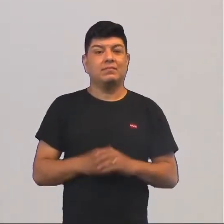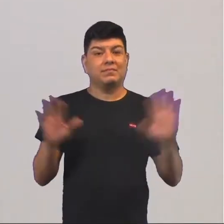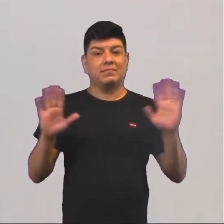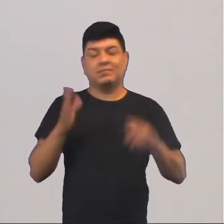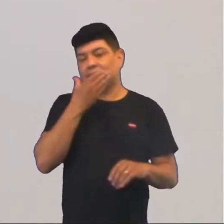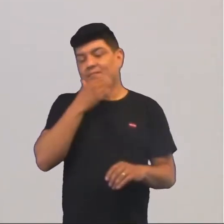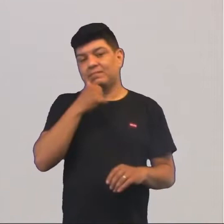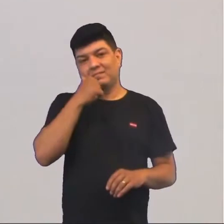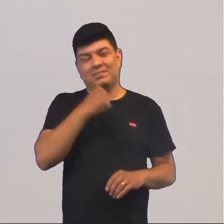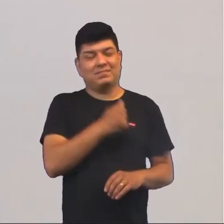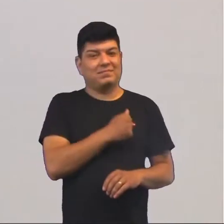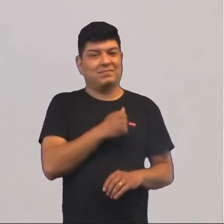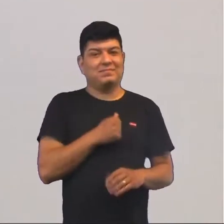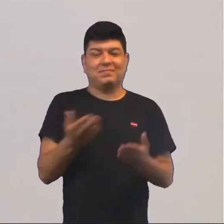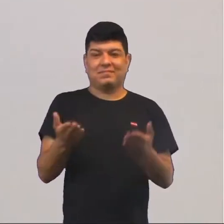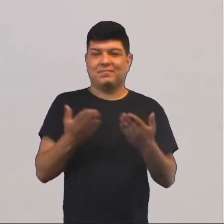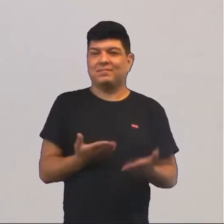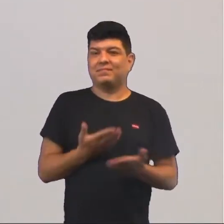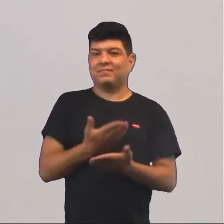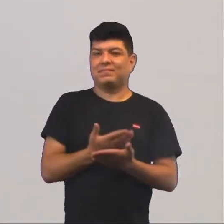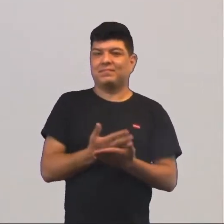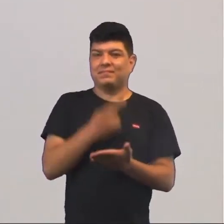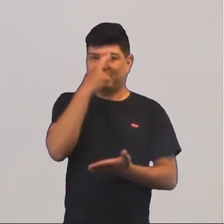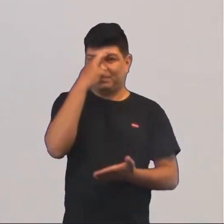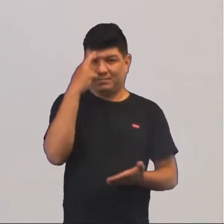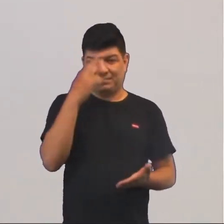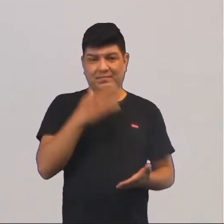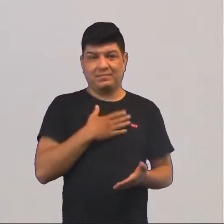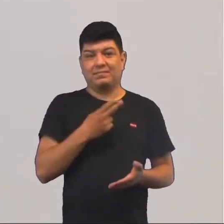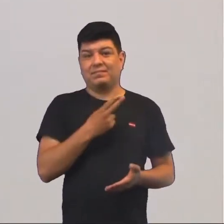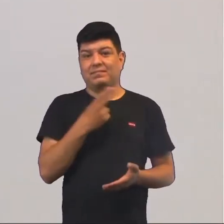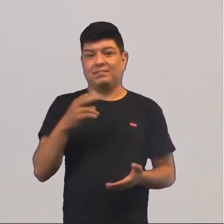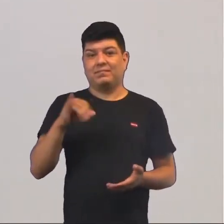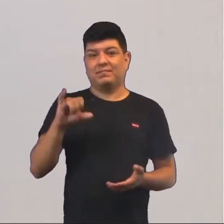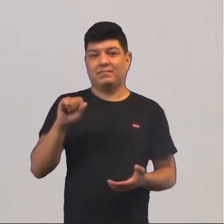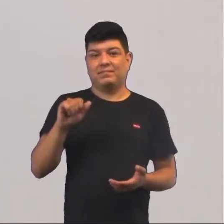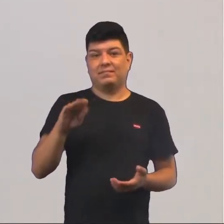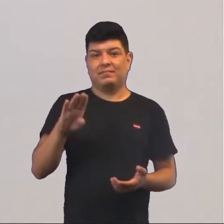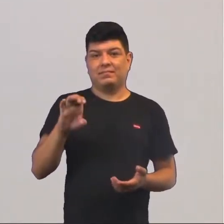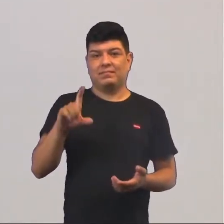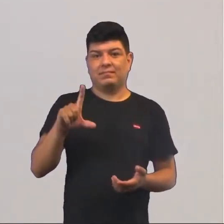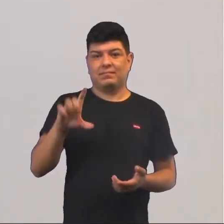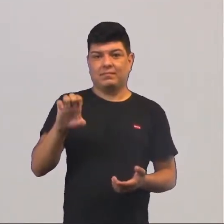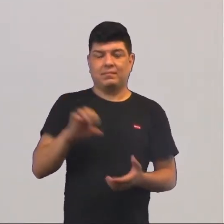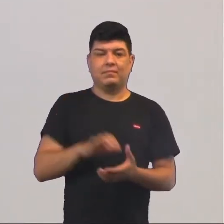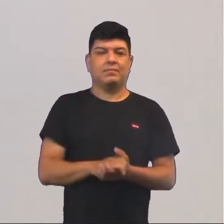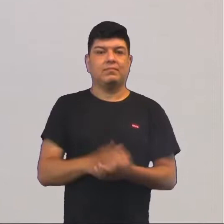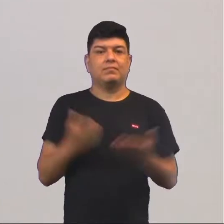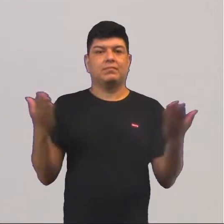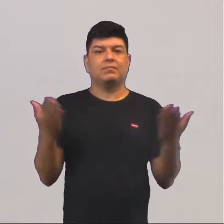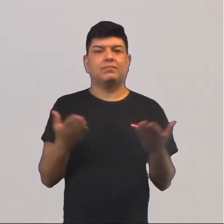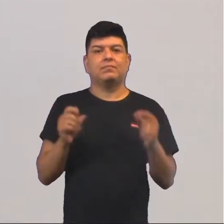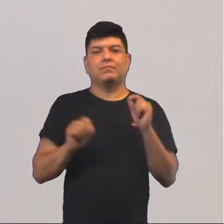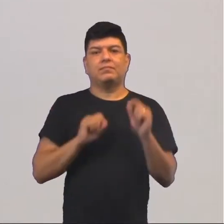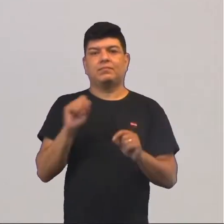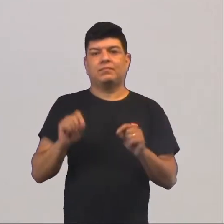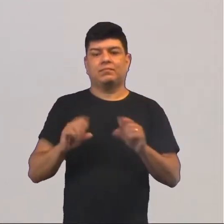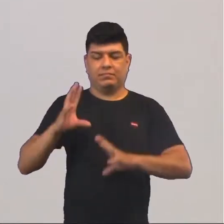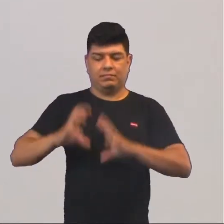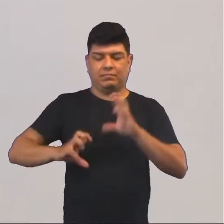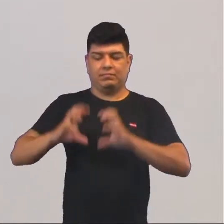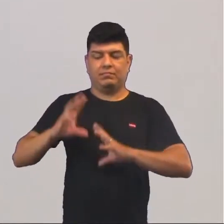Olá, alunas e alunos, bem-vindos a mais uma aula de História. Eu sou a professora Isabelle. Na aula de hoje, nós vamos falar de